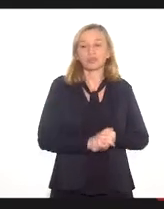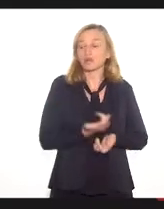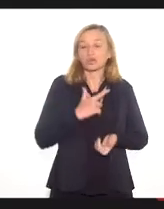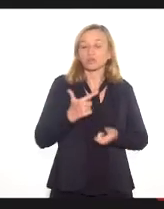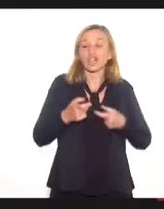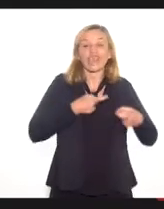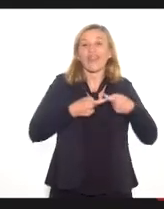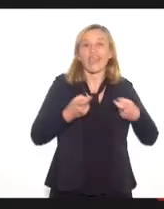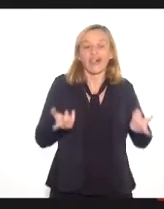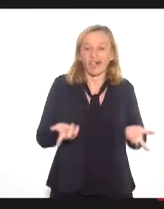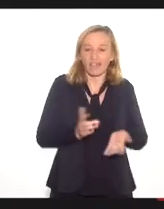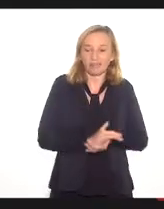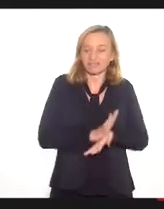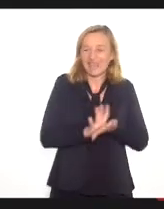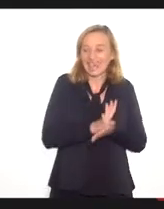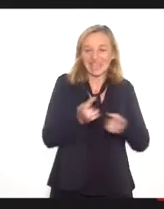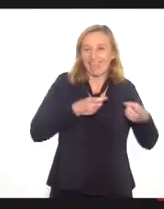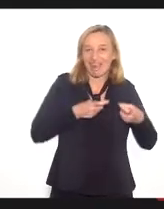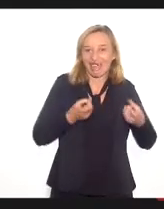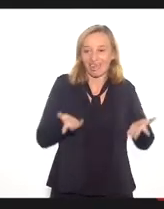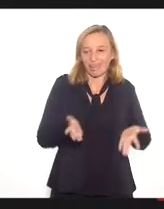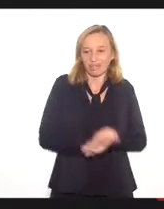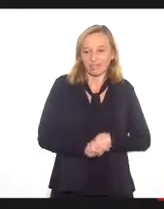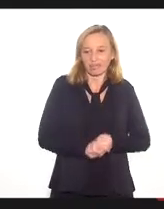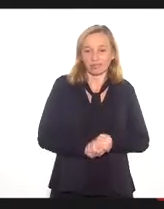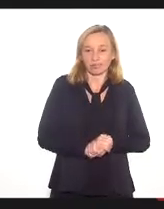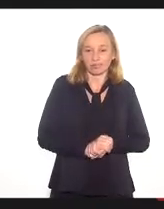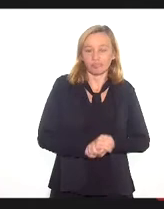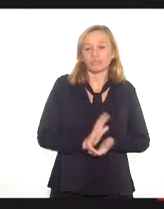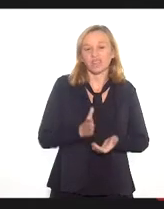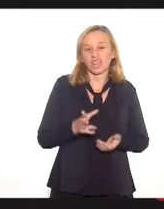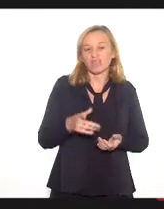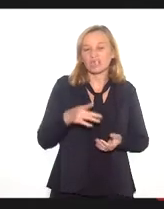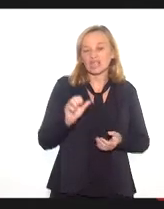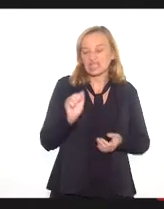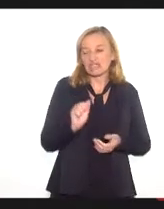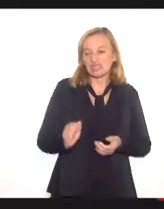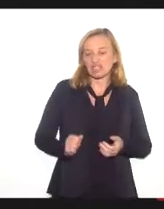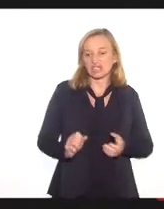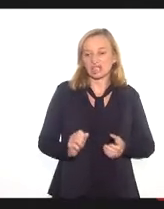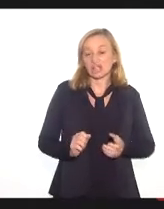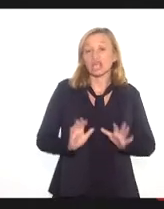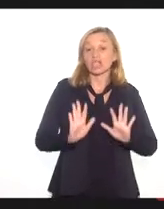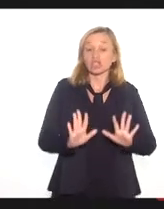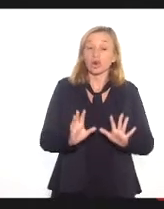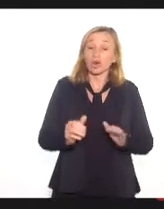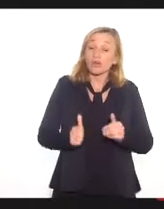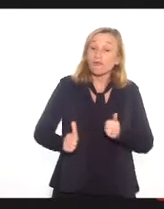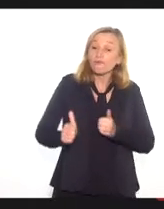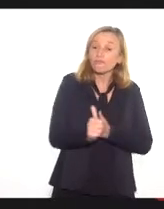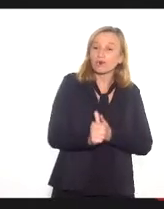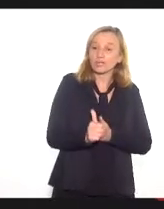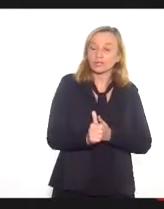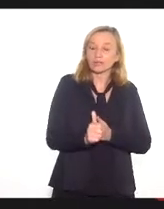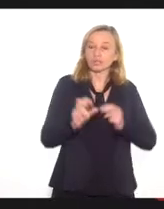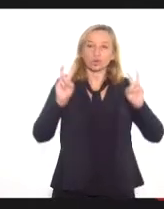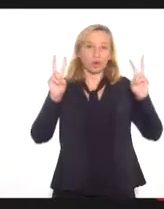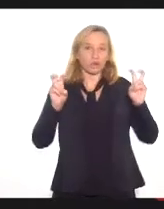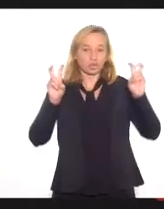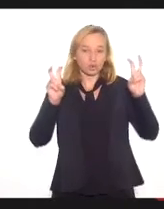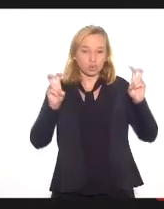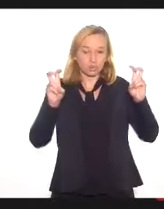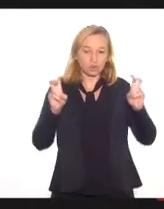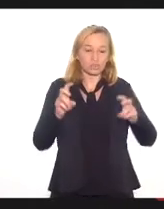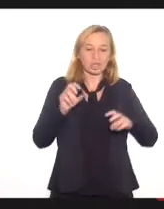guerra, não era para ter guerra, acho que esse conceito já é equivocado por si, é o enfrentamento da questão da